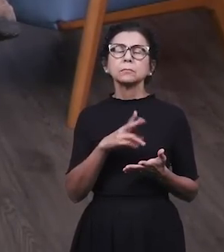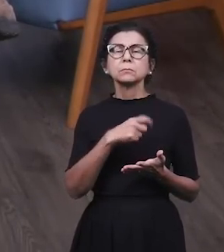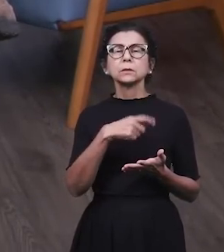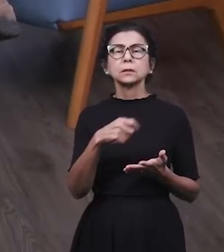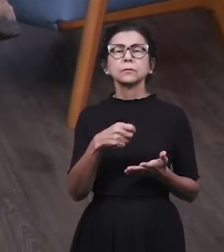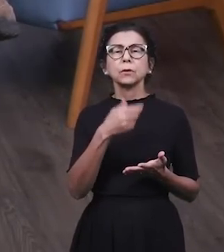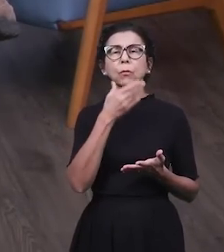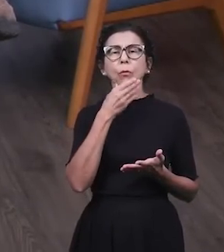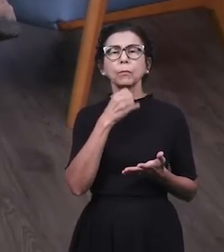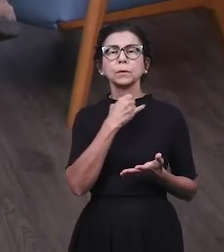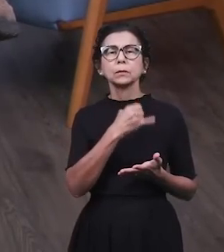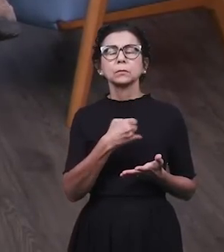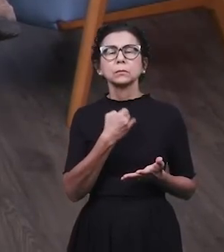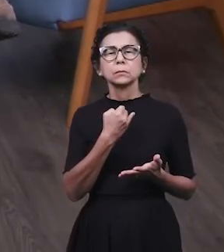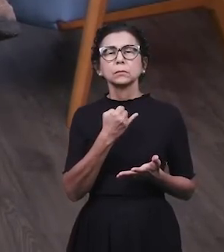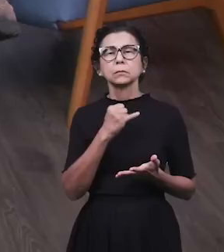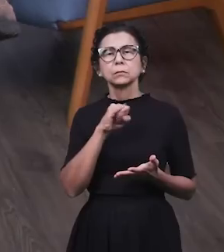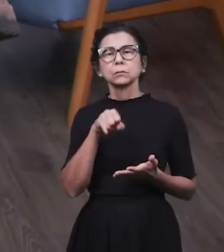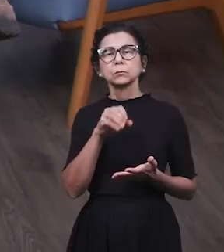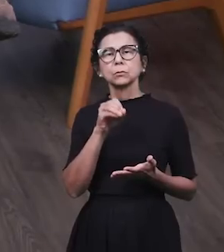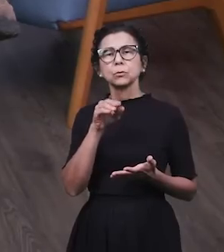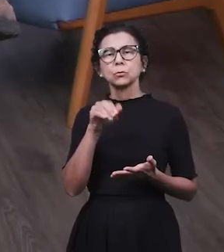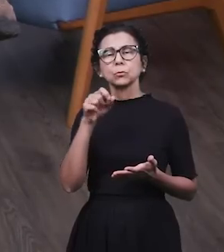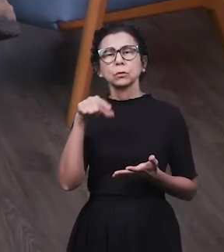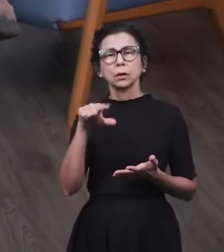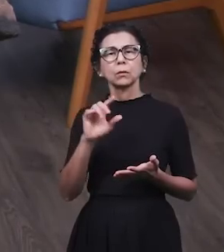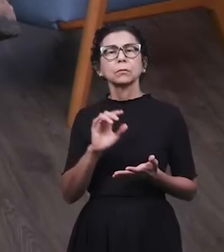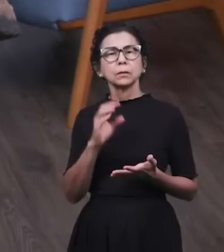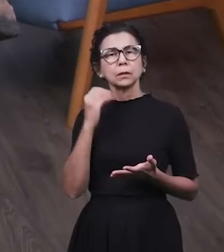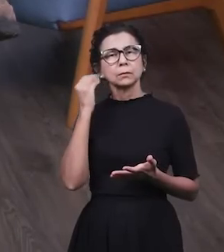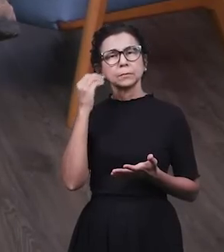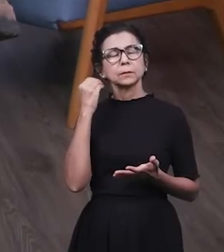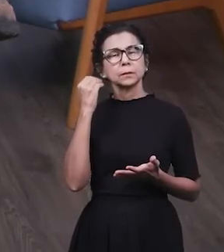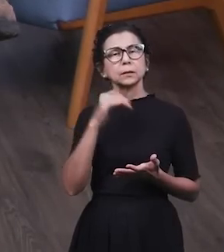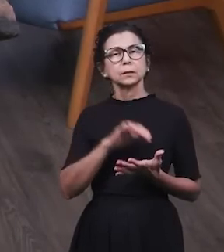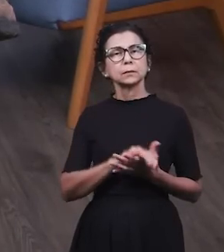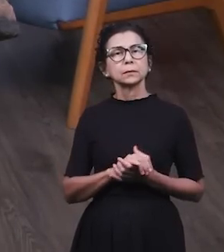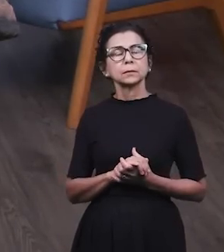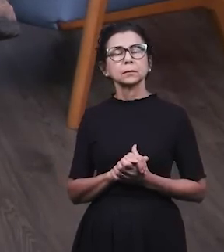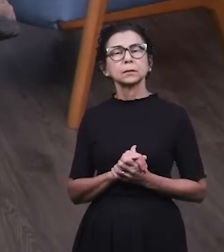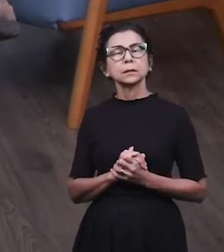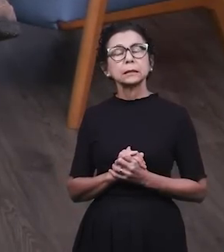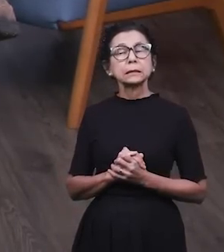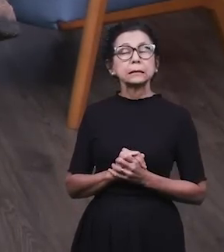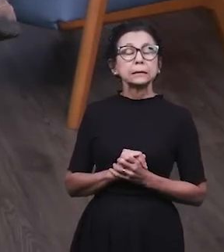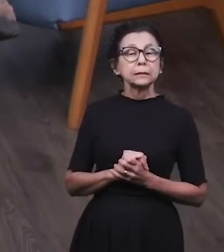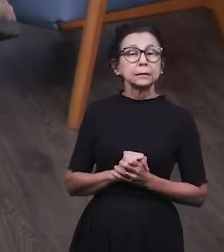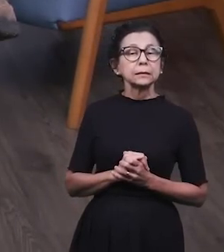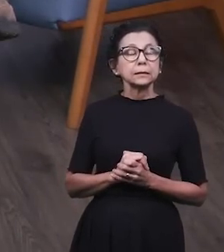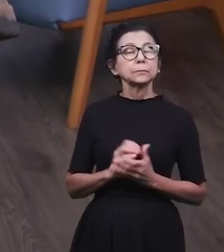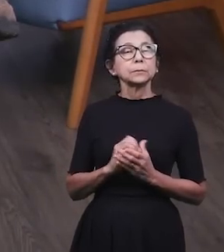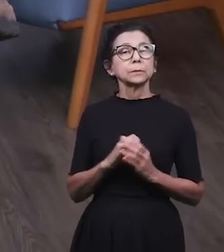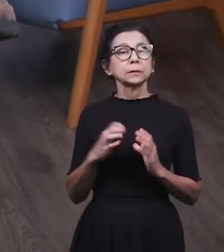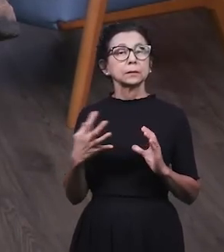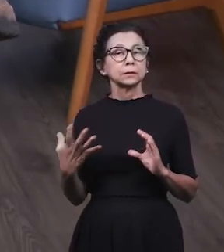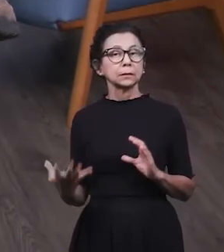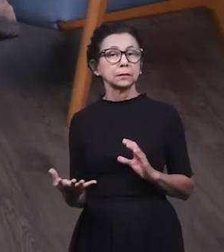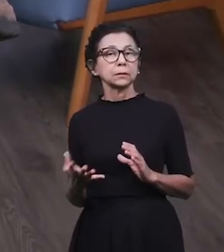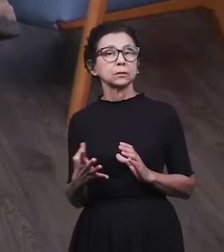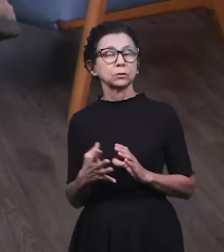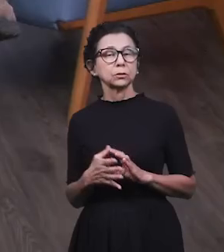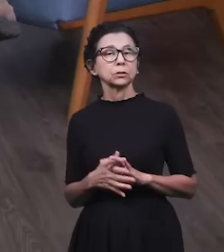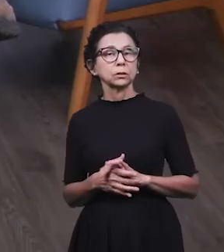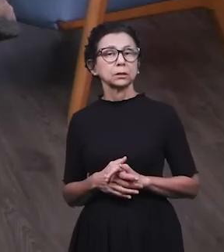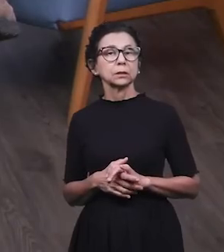entender a experiência de João, né? E um dos aspectos e é o tema do programa de hoje, que nós vemos